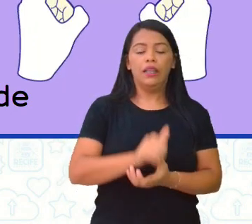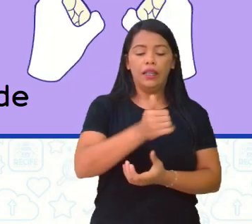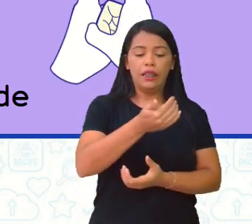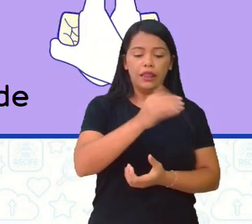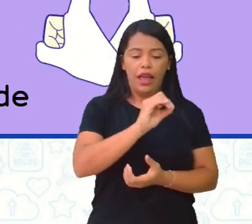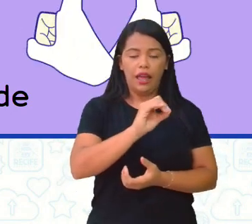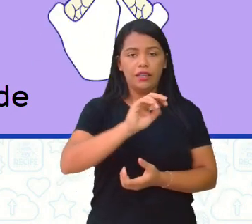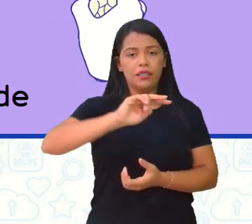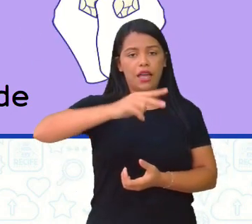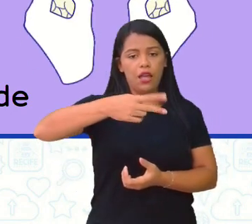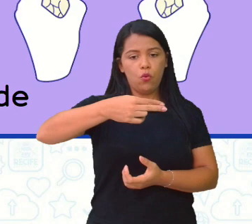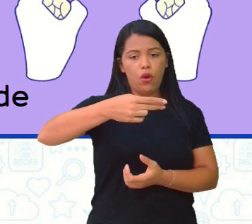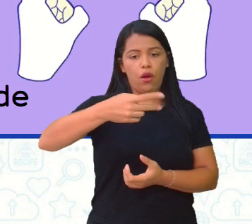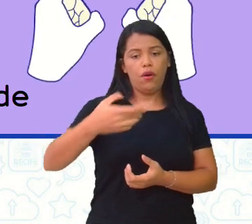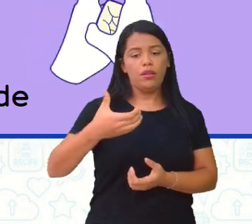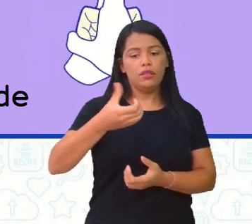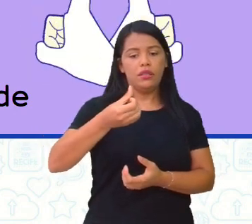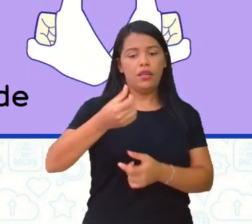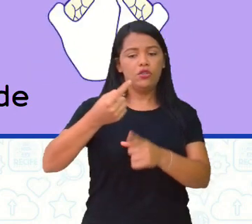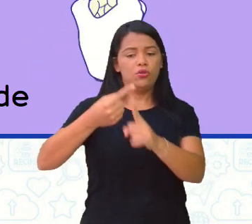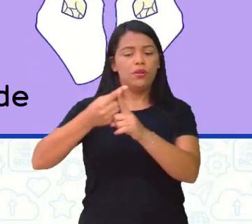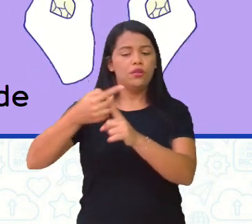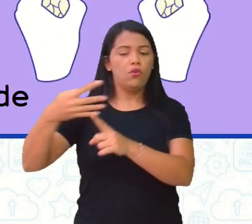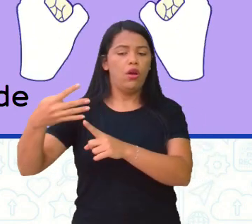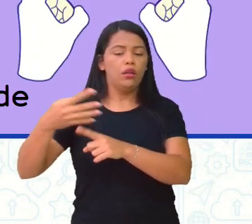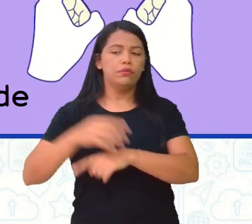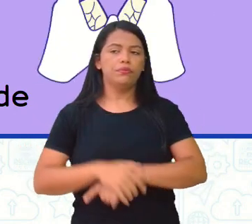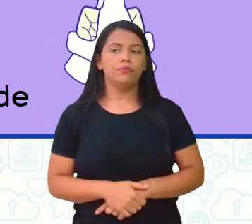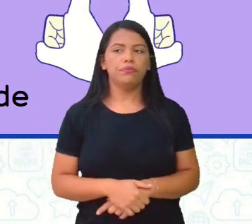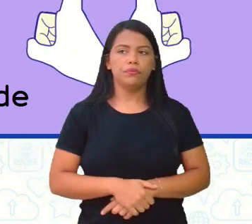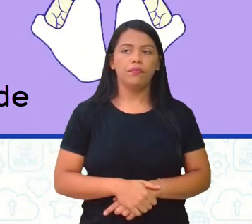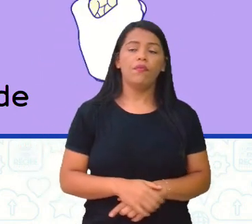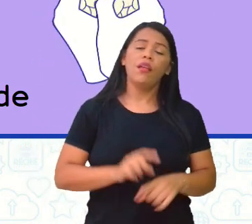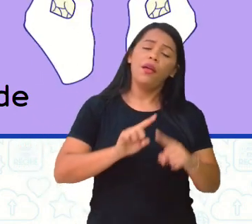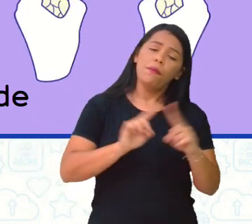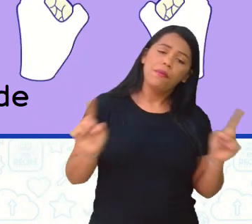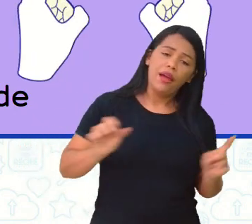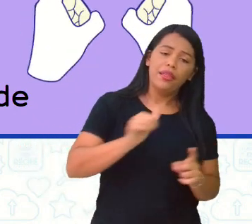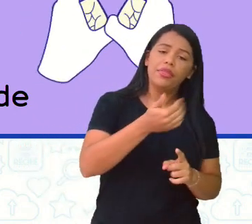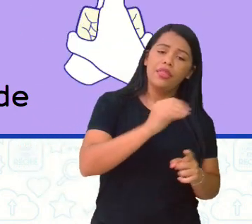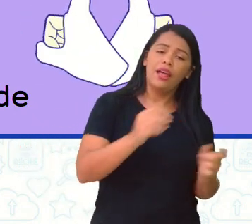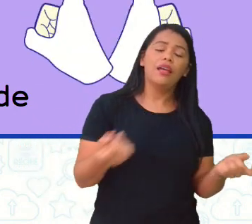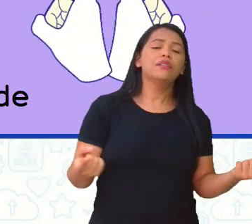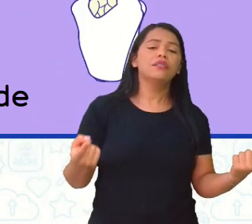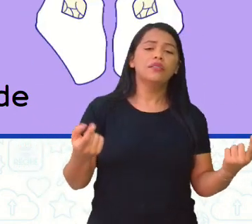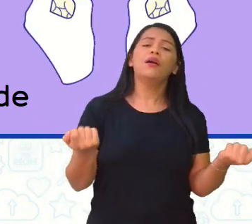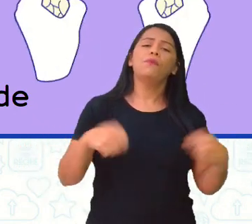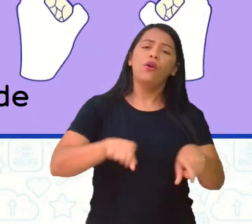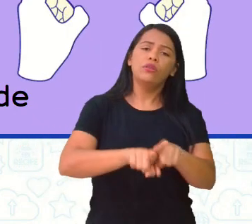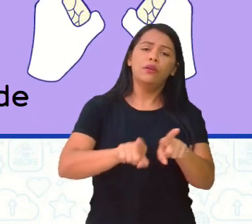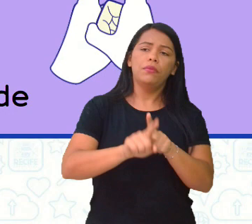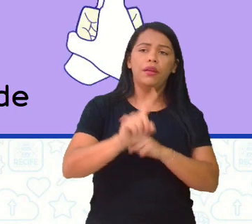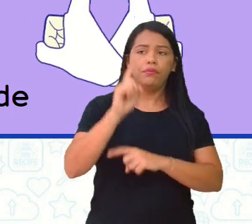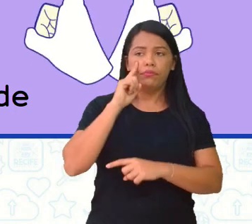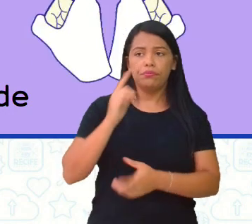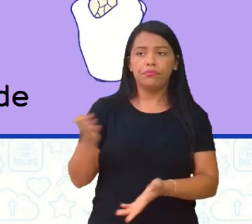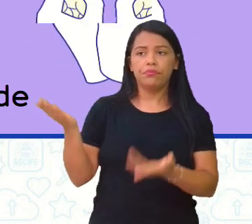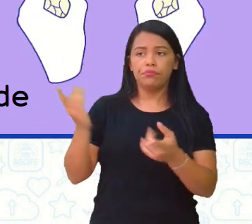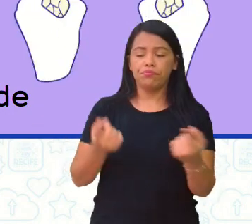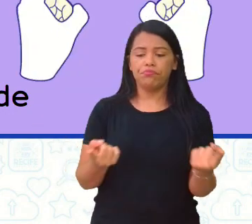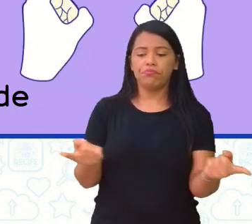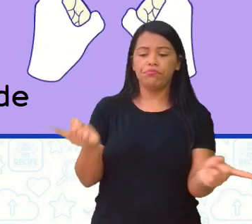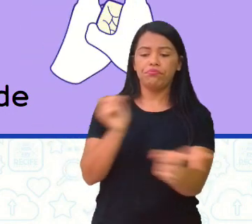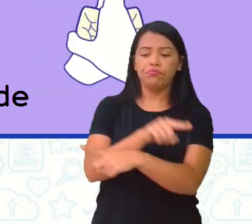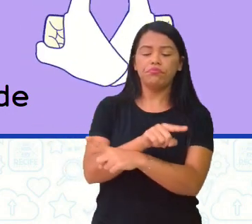a 6 mais 4, mas 10 também pode ser escrito como a igualdade de 4